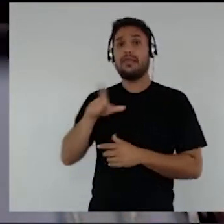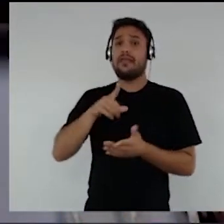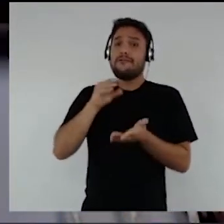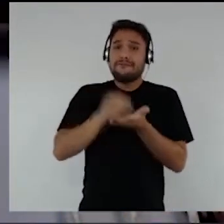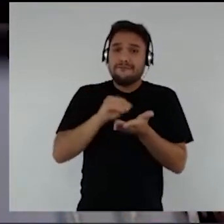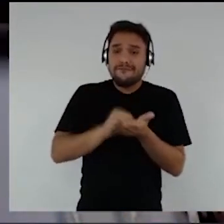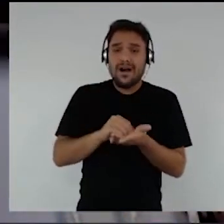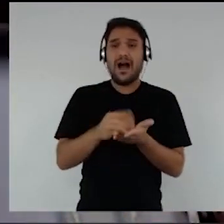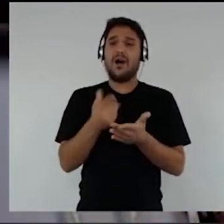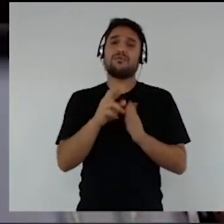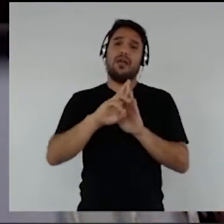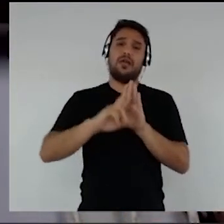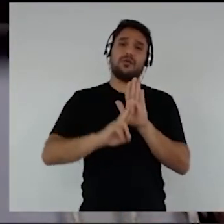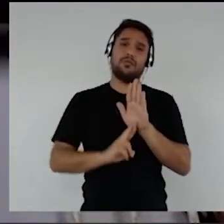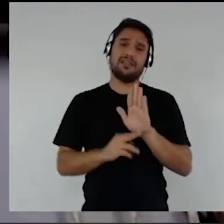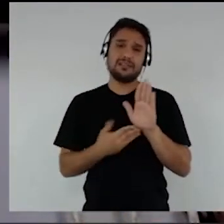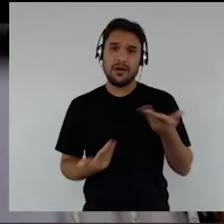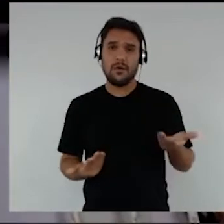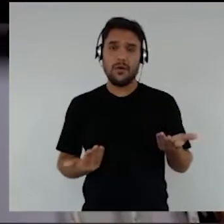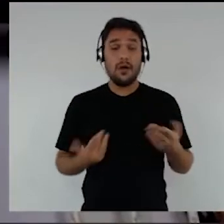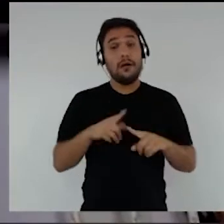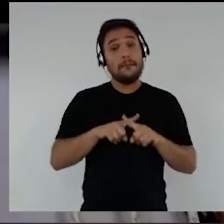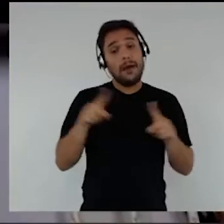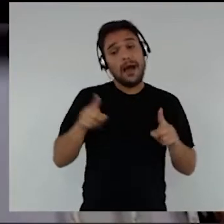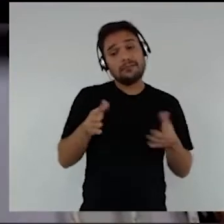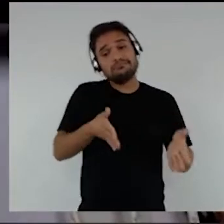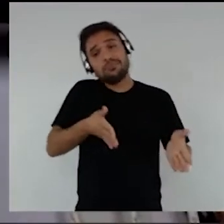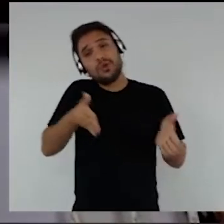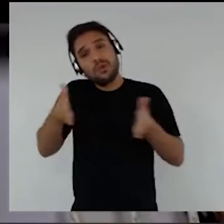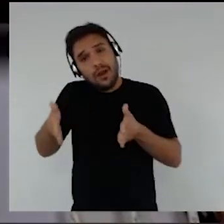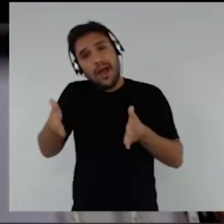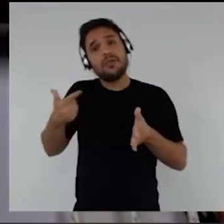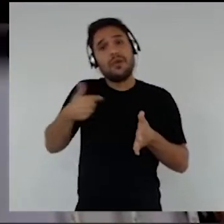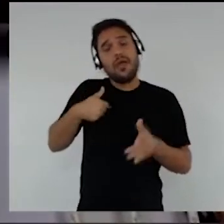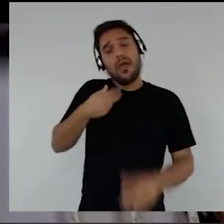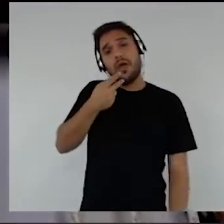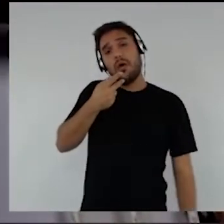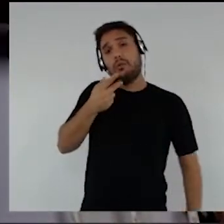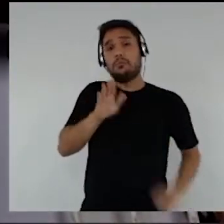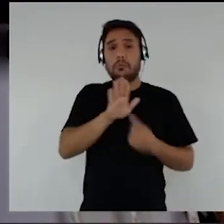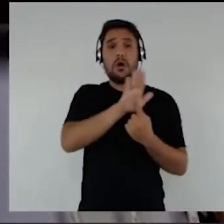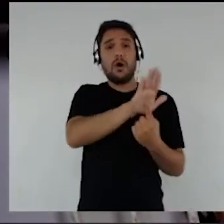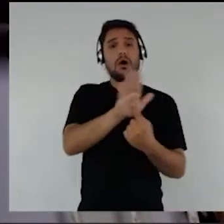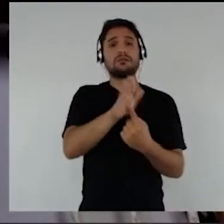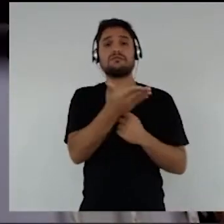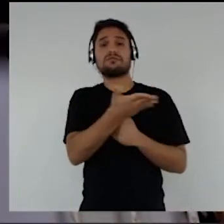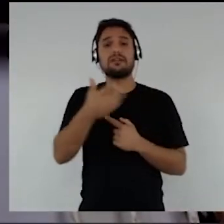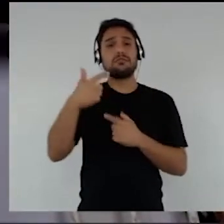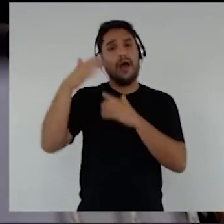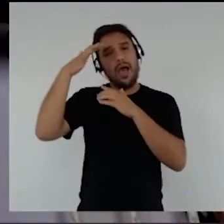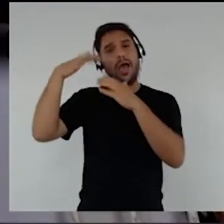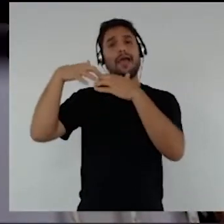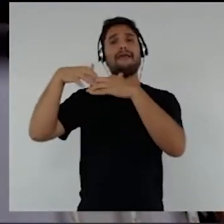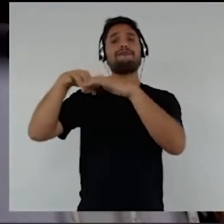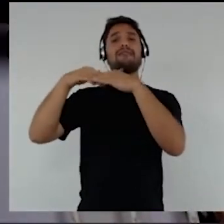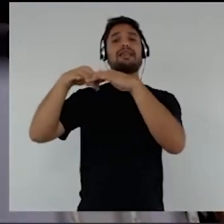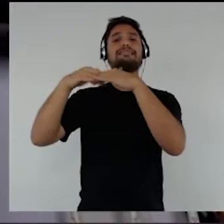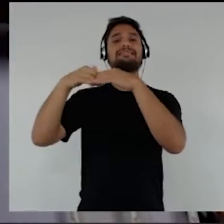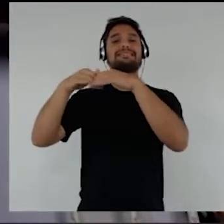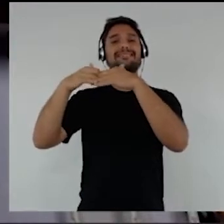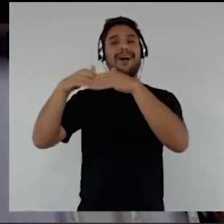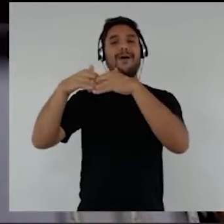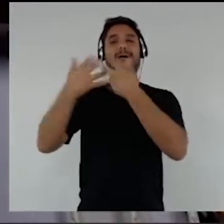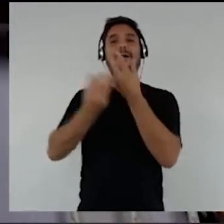lacuna de regulamentação. Mas, por outro lado, eu trago aqui aos senhores e senhoras uma reflexão sobre a legitimidade para